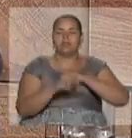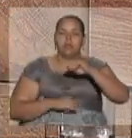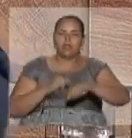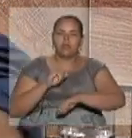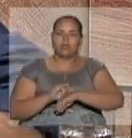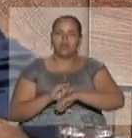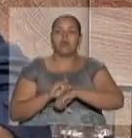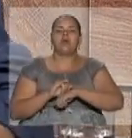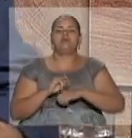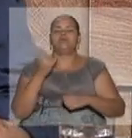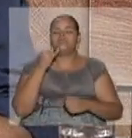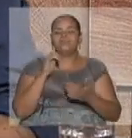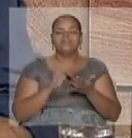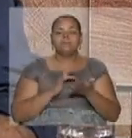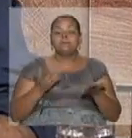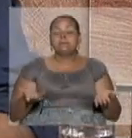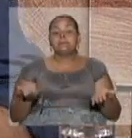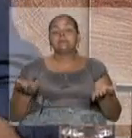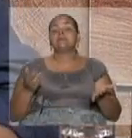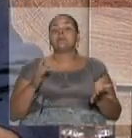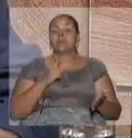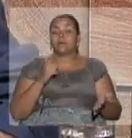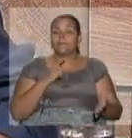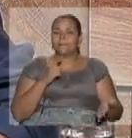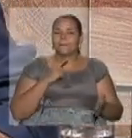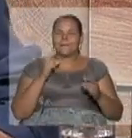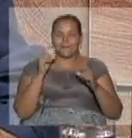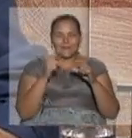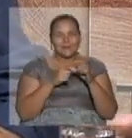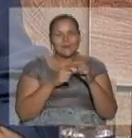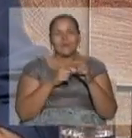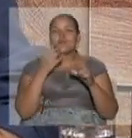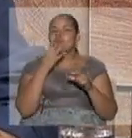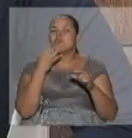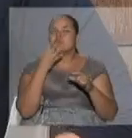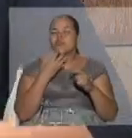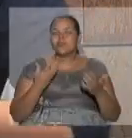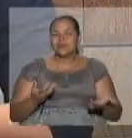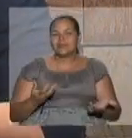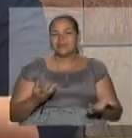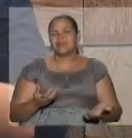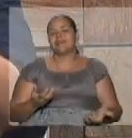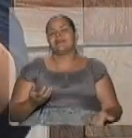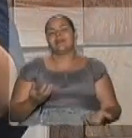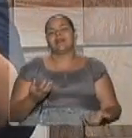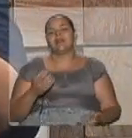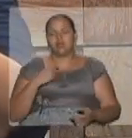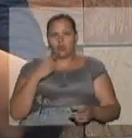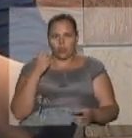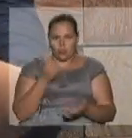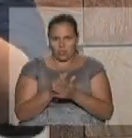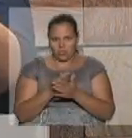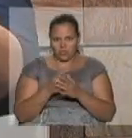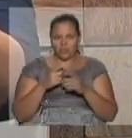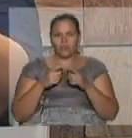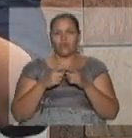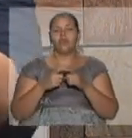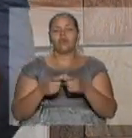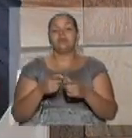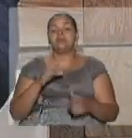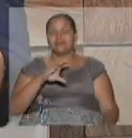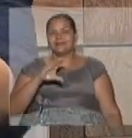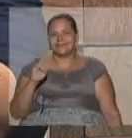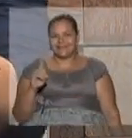no MacBook lá, naqueles aparelhinhos pequenininhos. A conversa até era assim, já comprou o CD de fulano? Já saiu o CD,